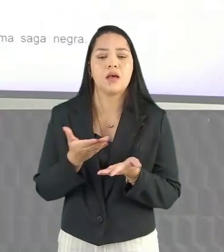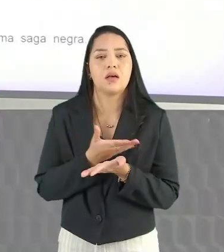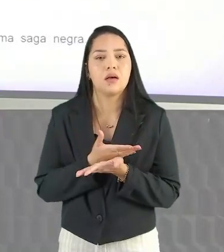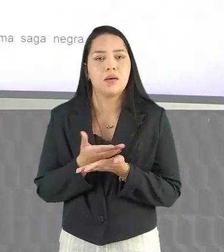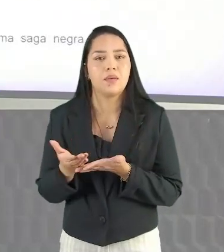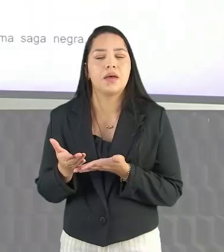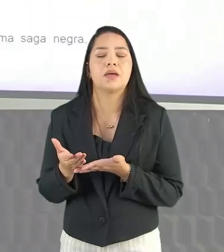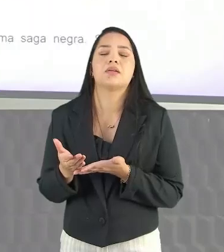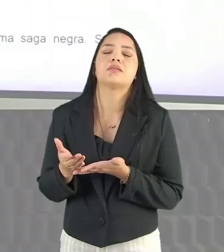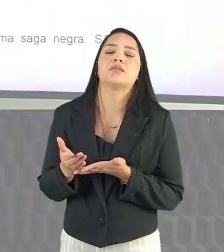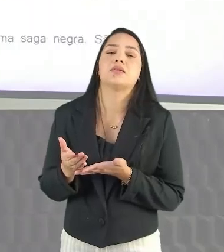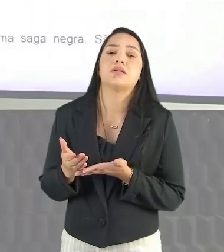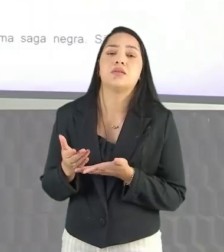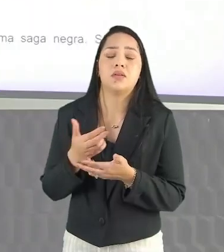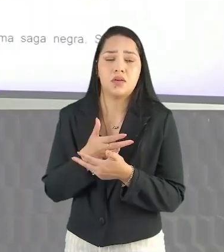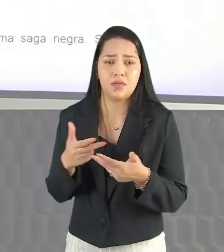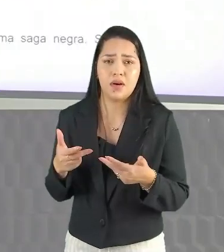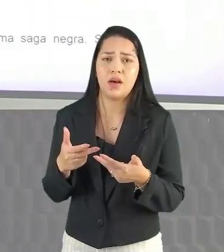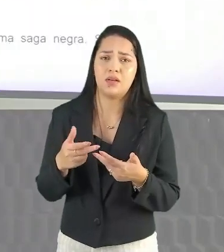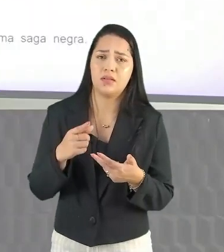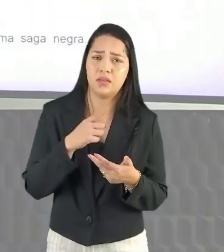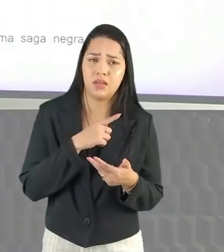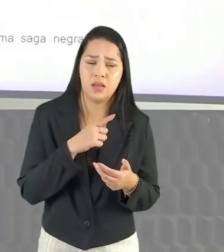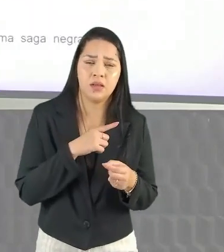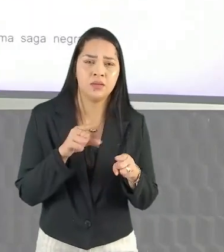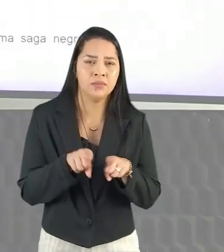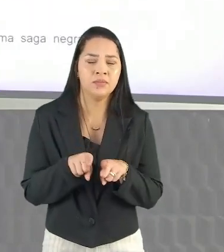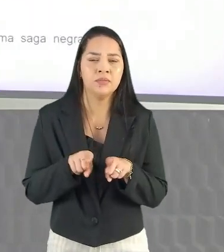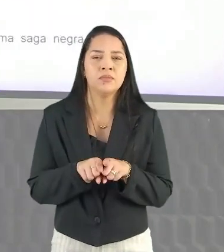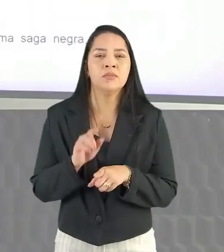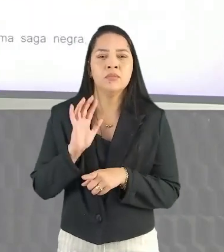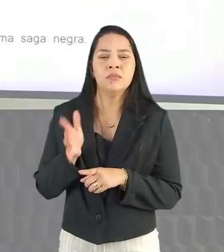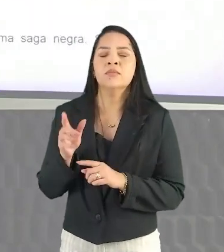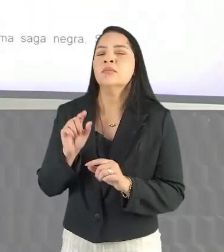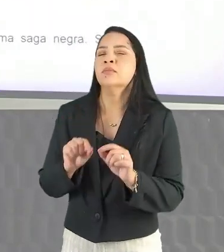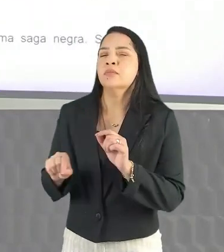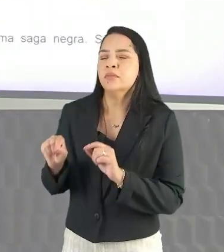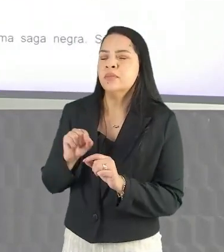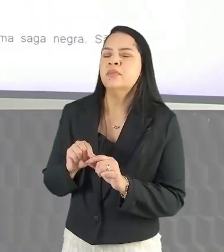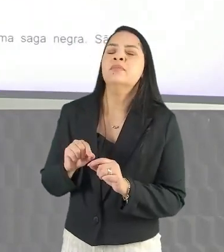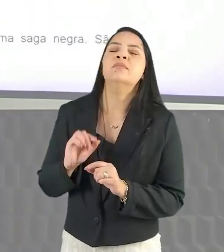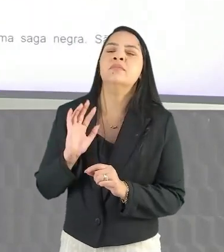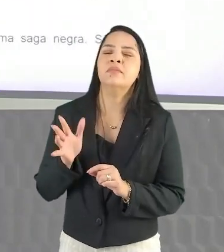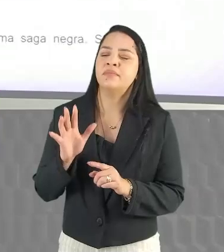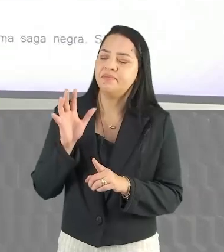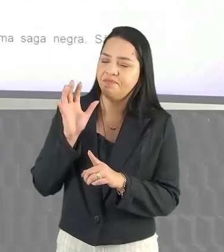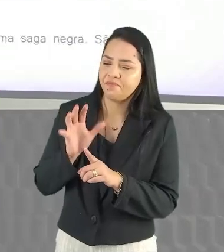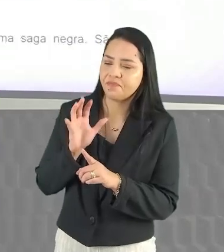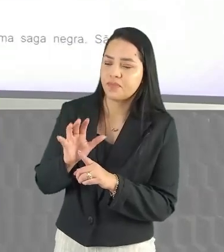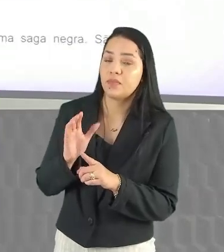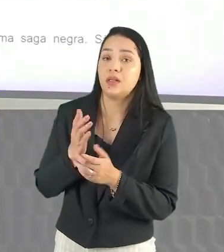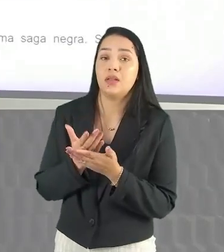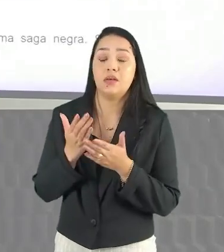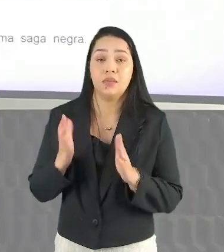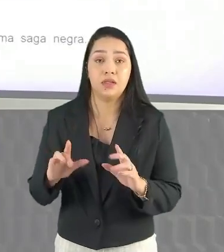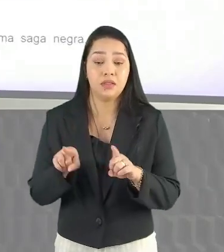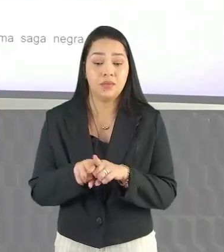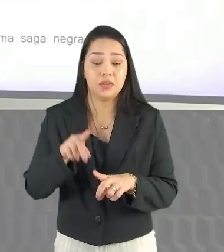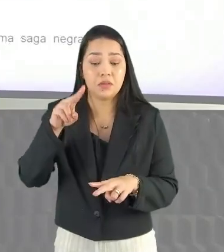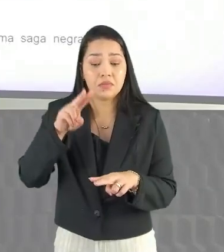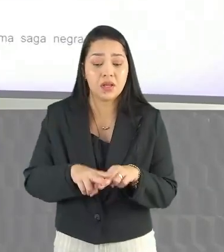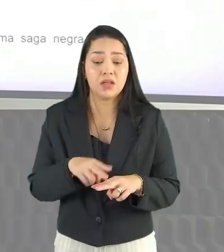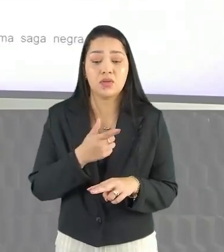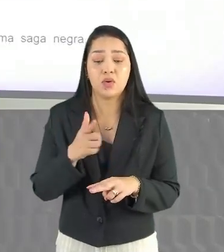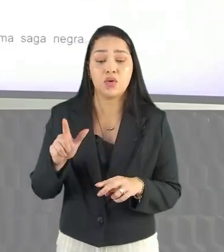a dialogar com esses revoltosos, e eles são então convencidos a terminar o movimento, são presos,